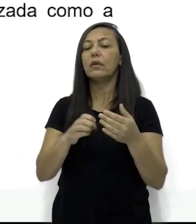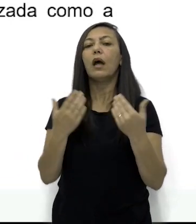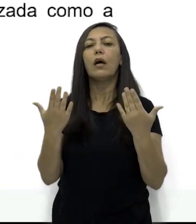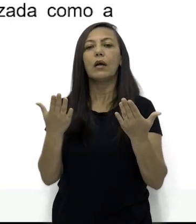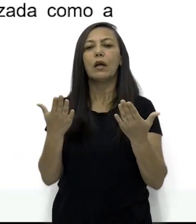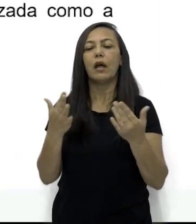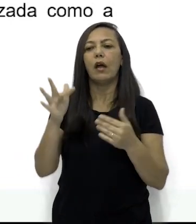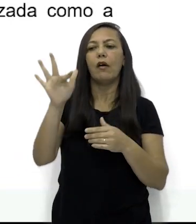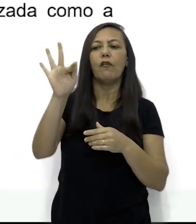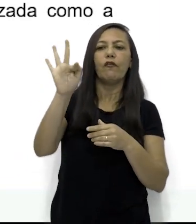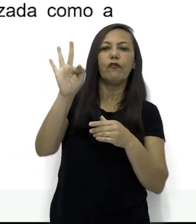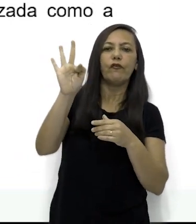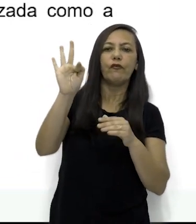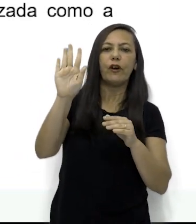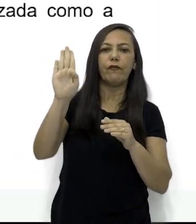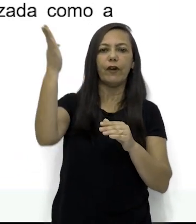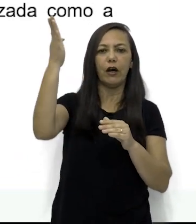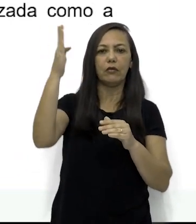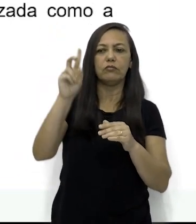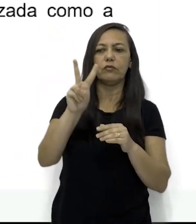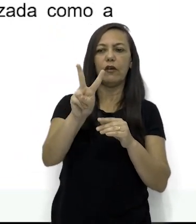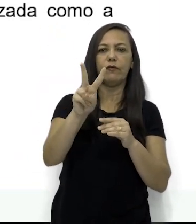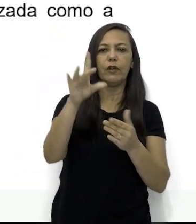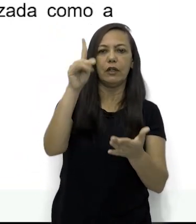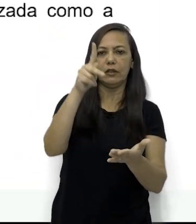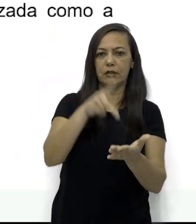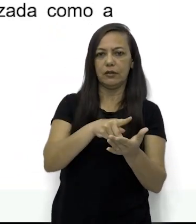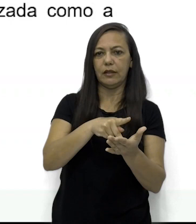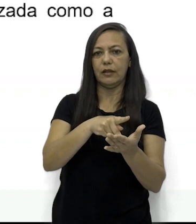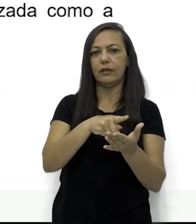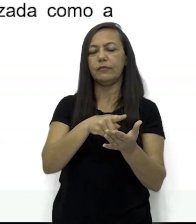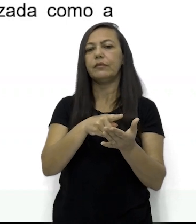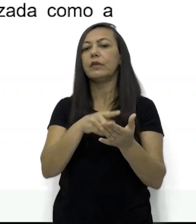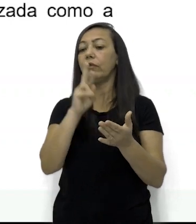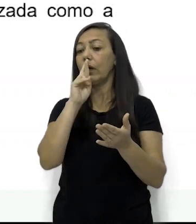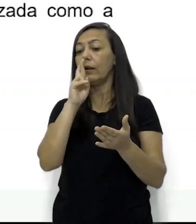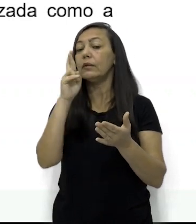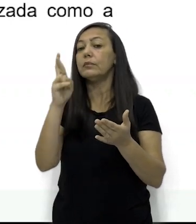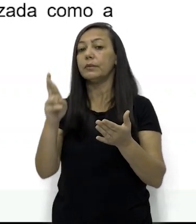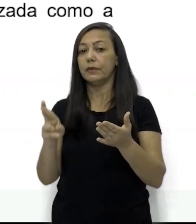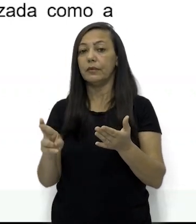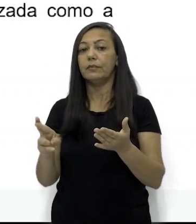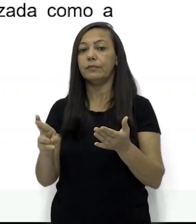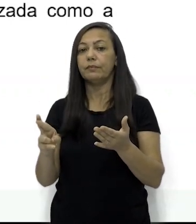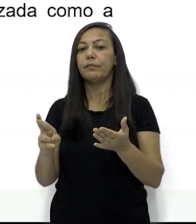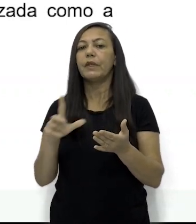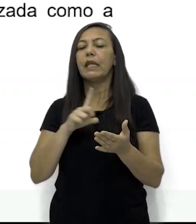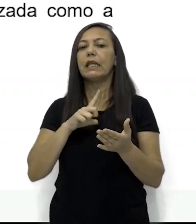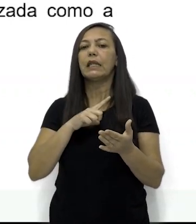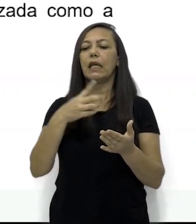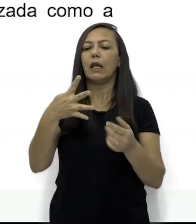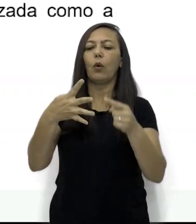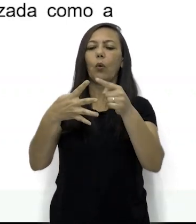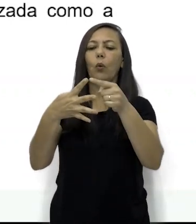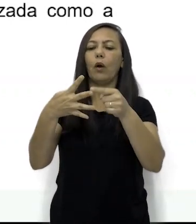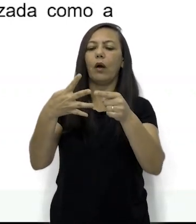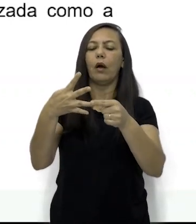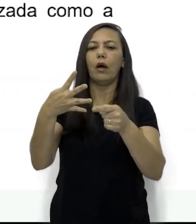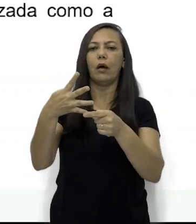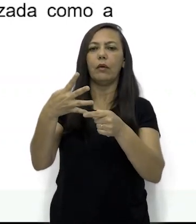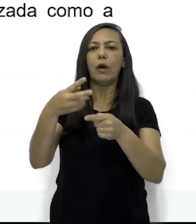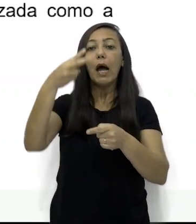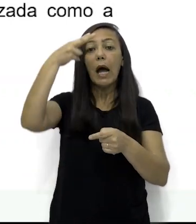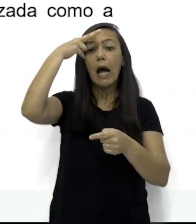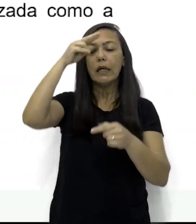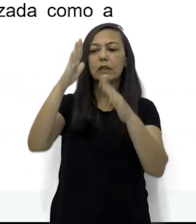que ele é de verdadeiro e falso. Vocês vão colocar V para a alternativa que for verdadeira e F para a falsa. Nós temos 4